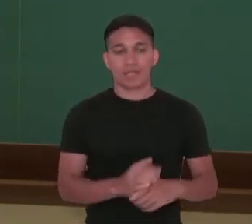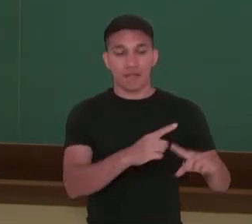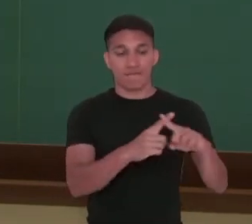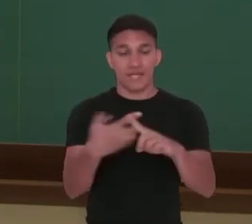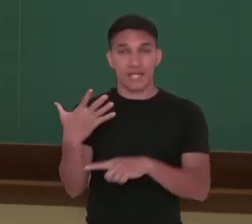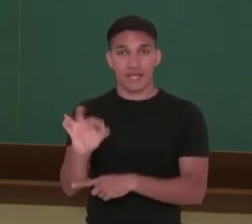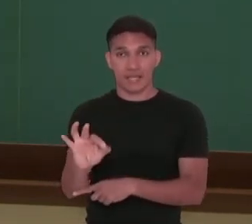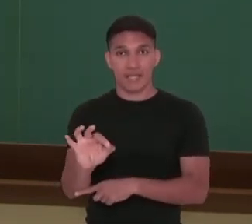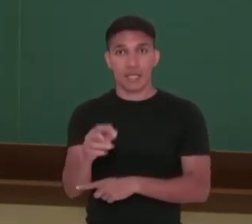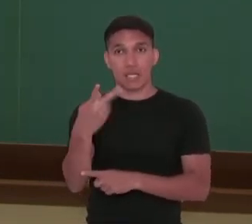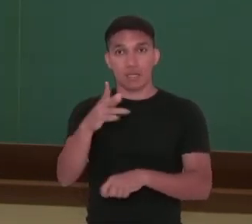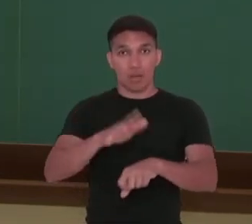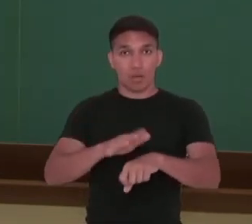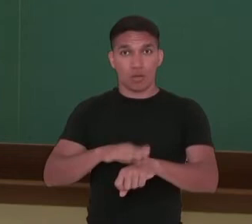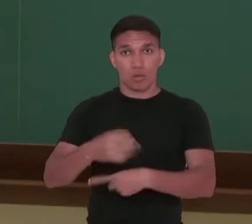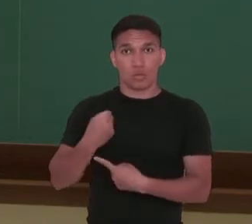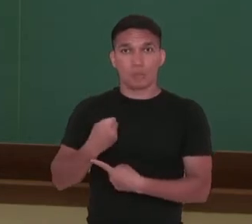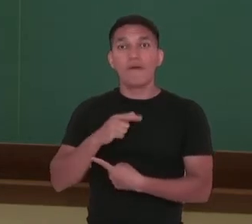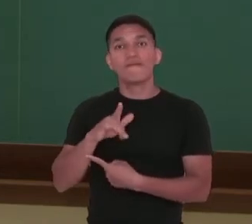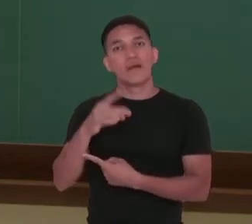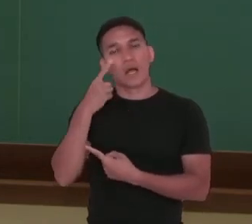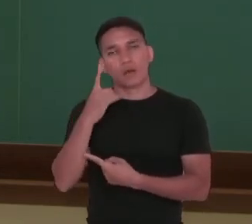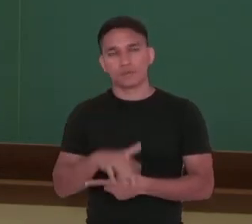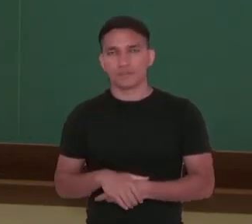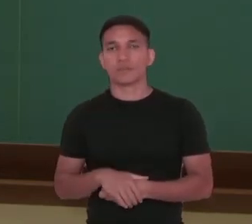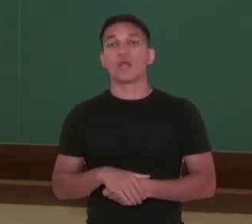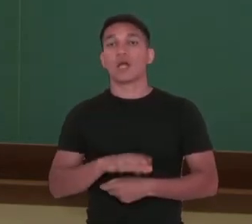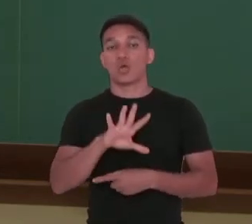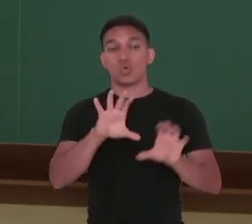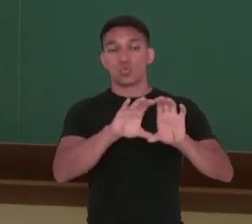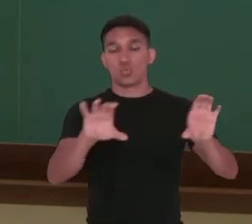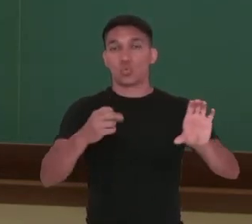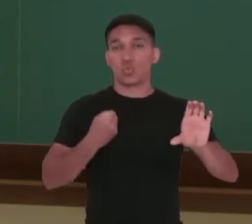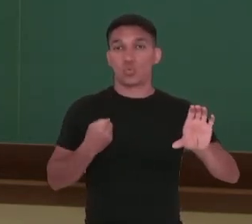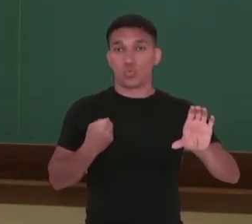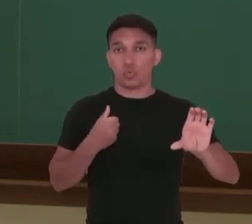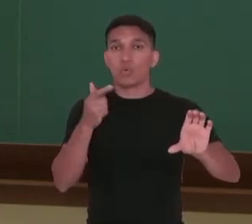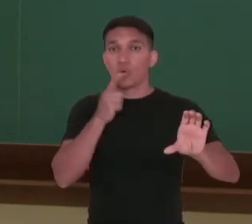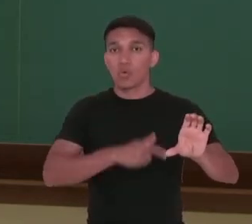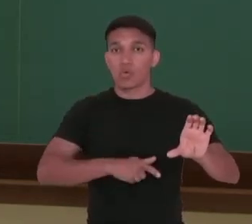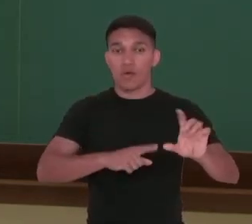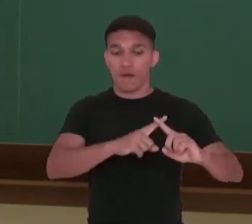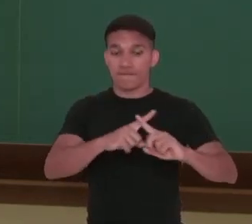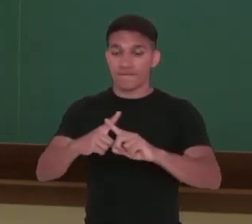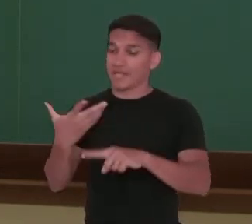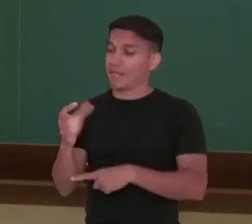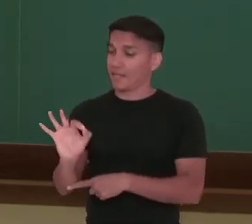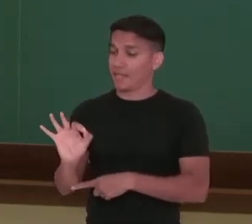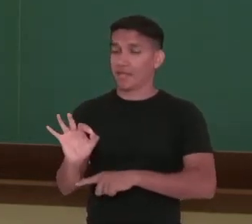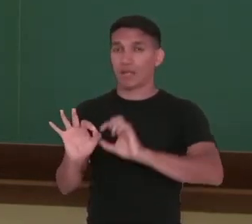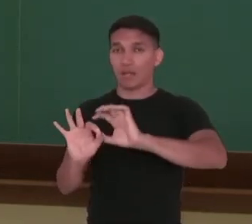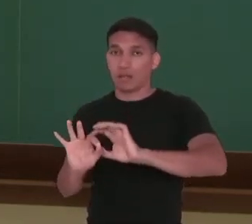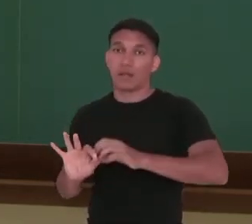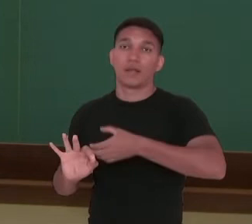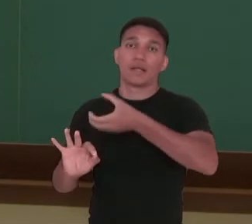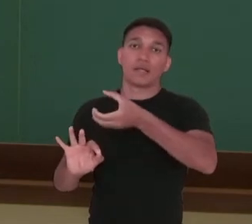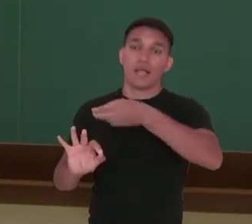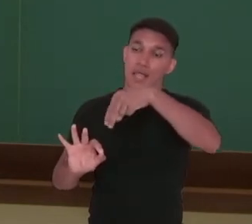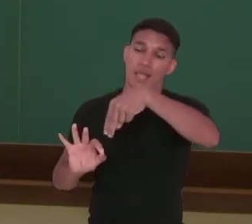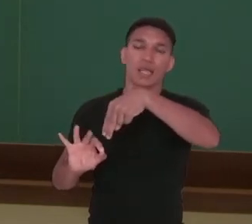científica, o teu número vai ficar escrito assim. O número que multiplica uma potência de base 10 elevado a um expoente